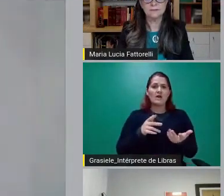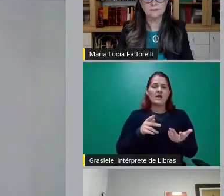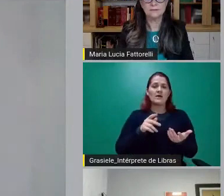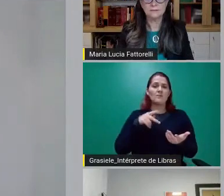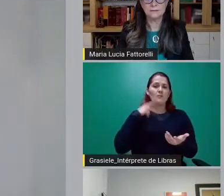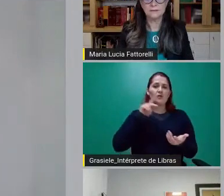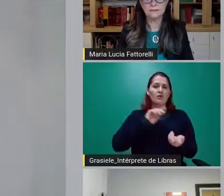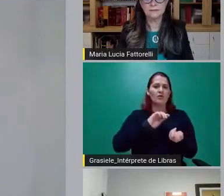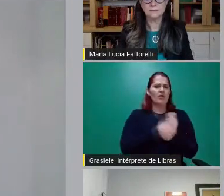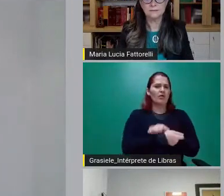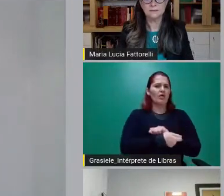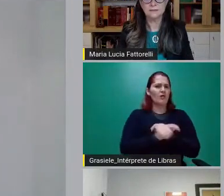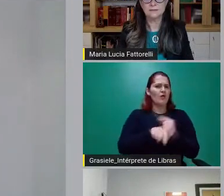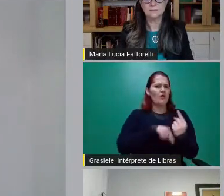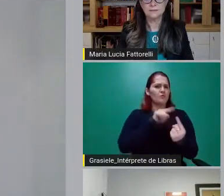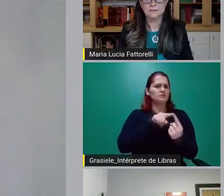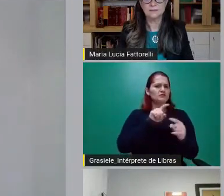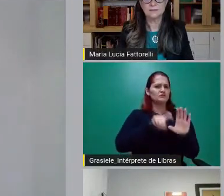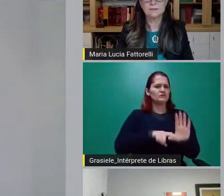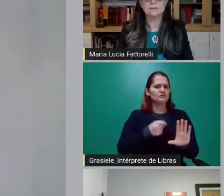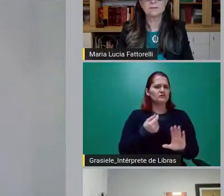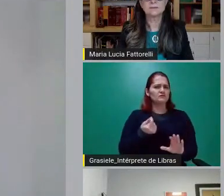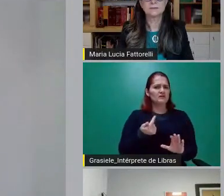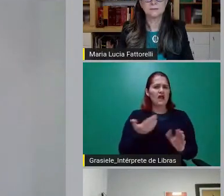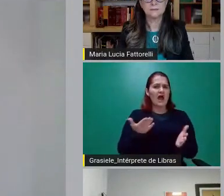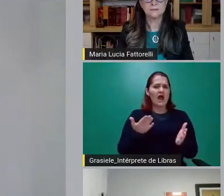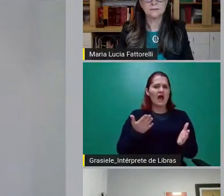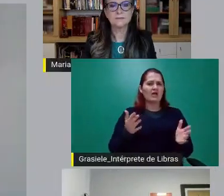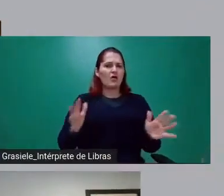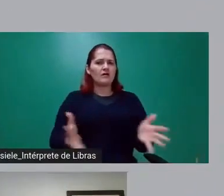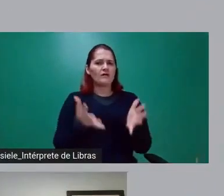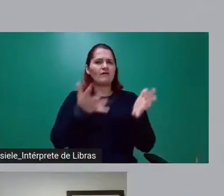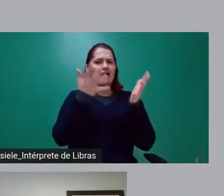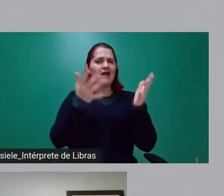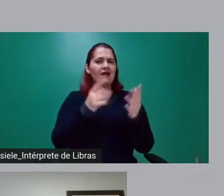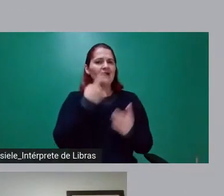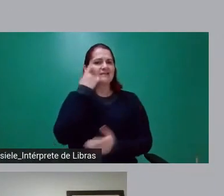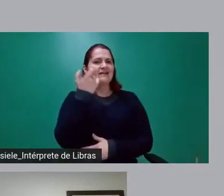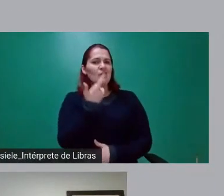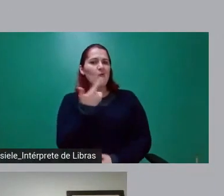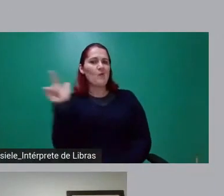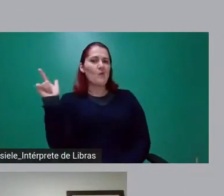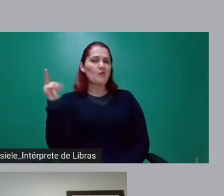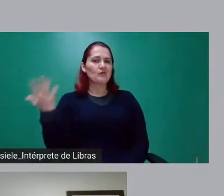que estão sendo implementadas a pleno vapor no nosso estado, no nosso país.